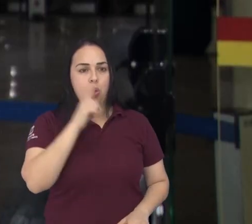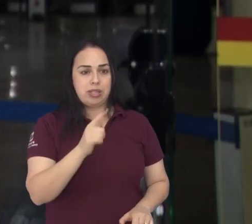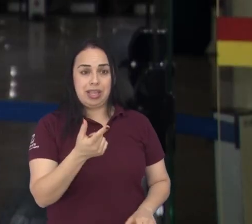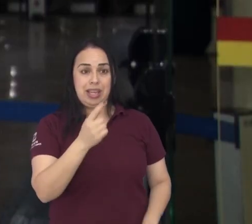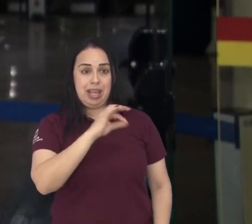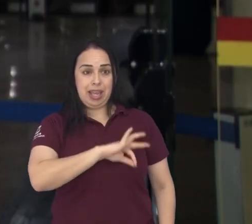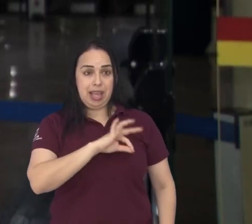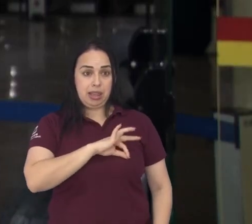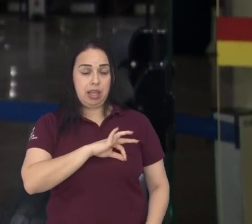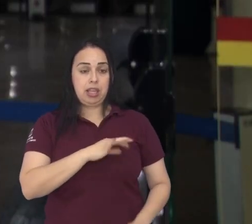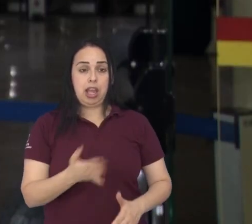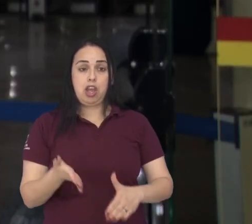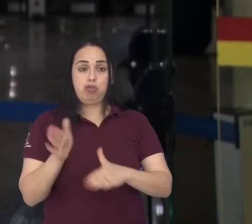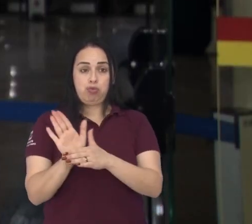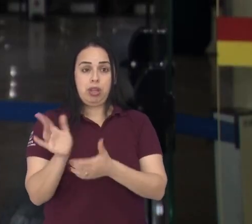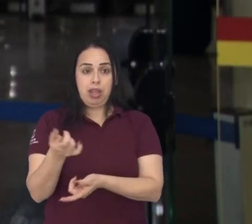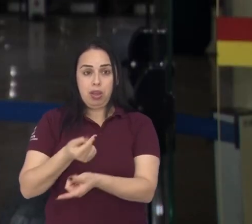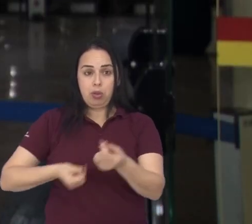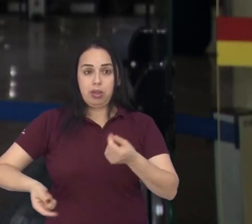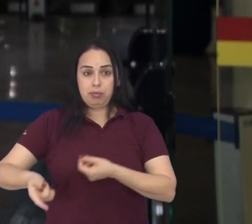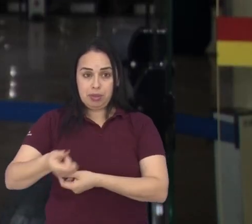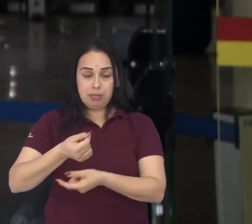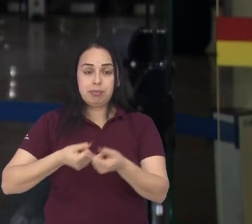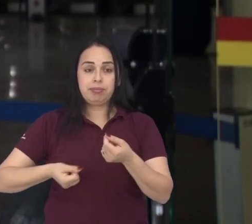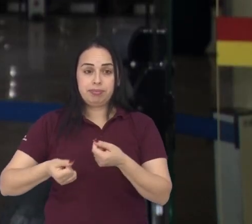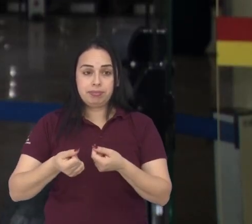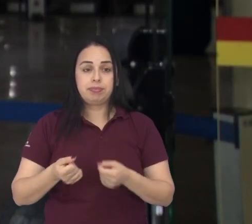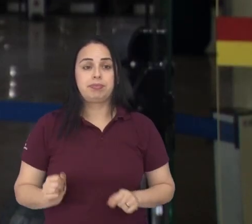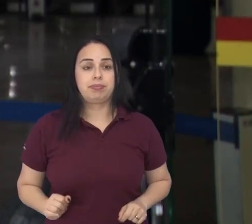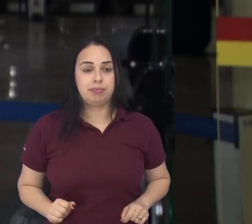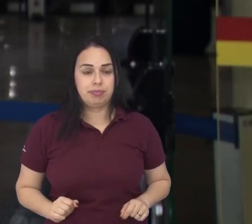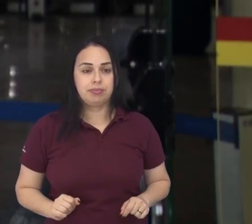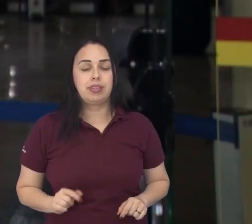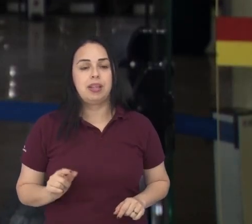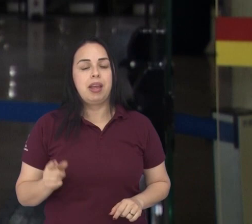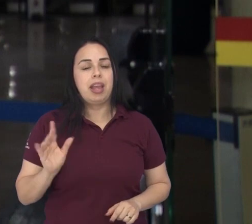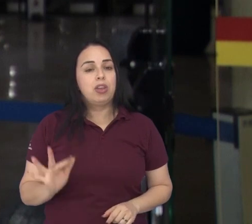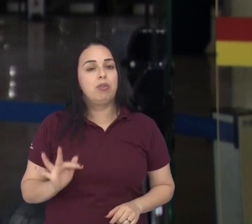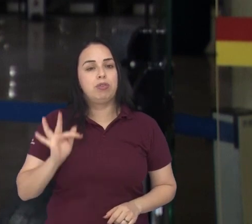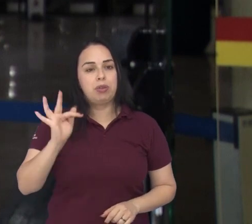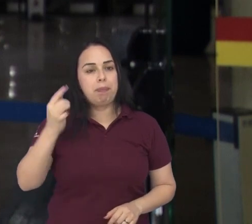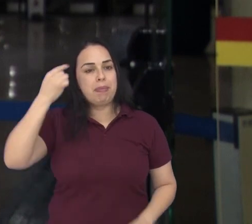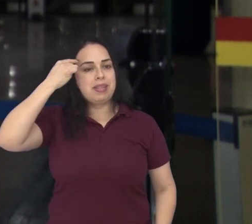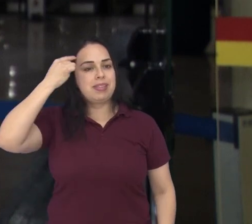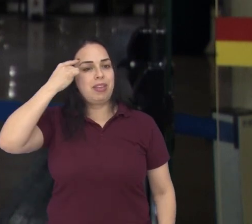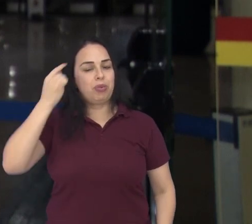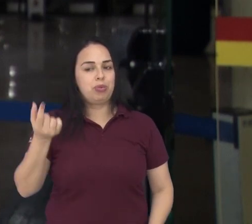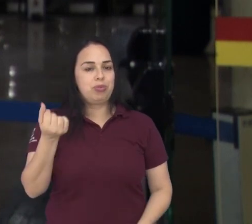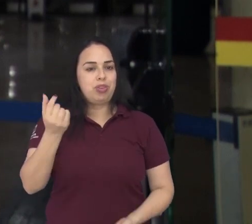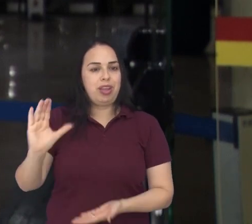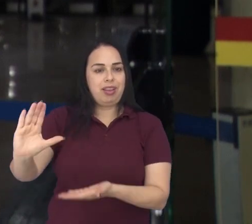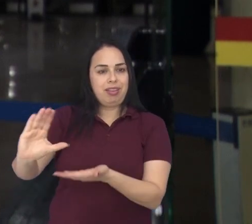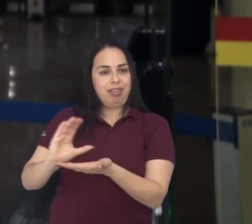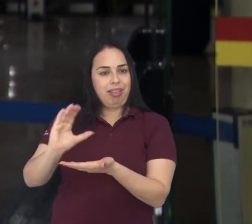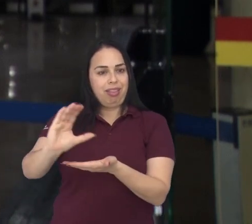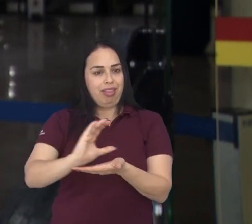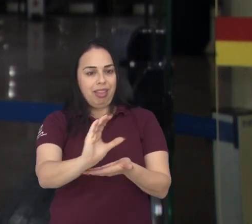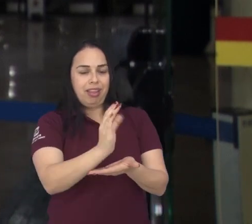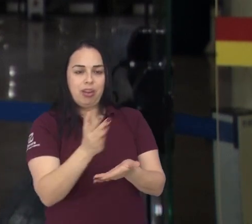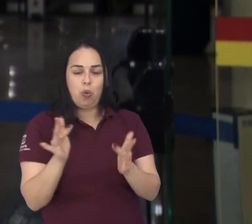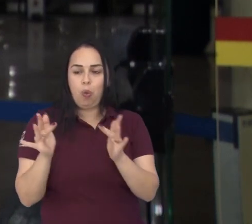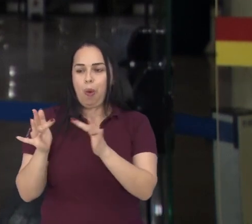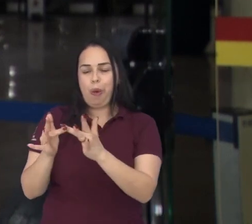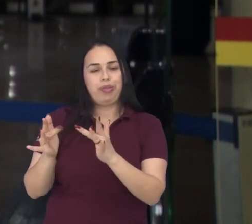vai gerar renda, Nós estamos falando de economia, O final lá é o recurso financeiro,